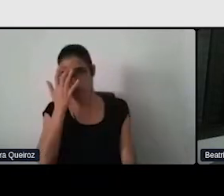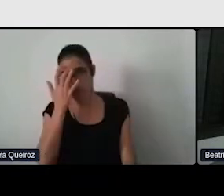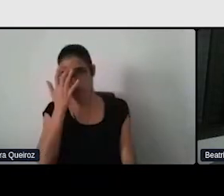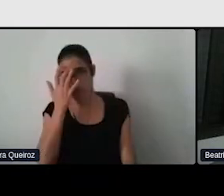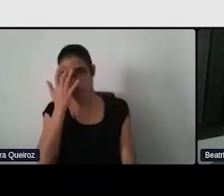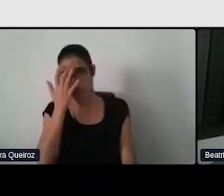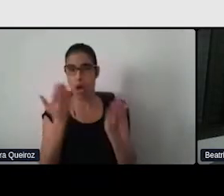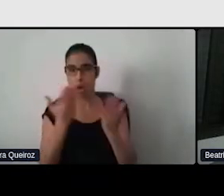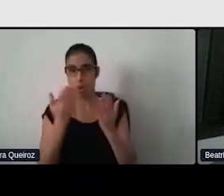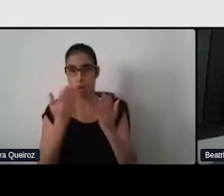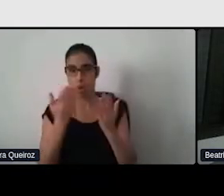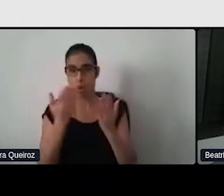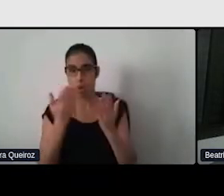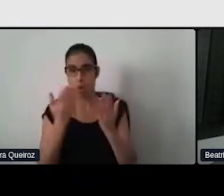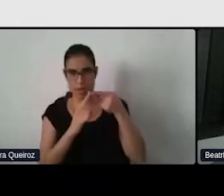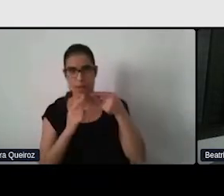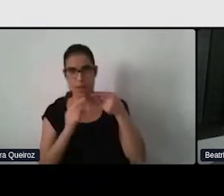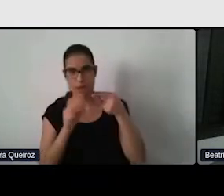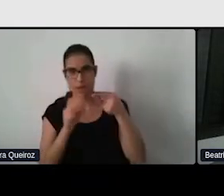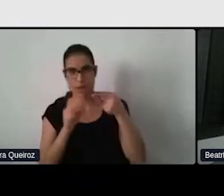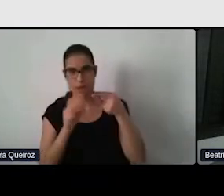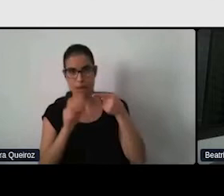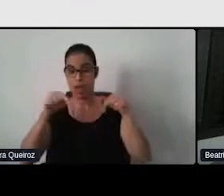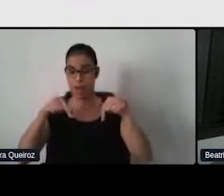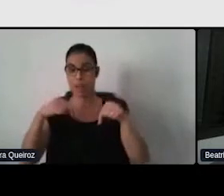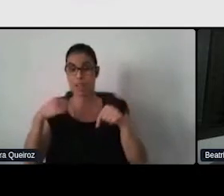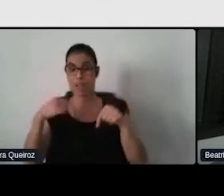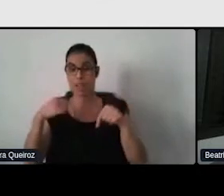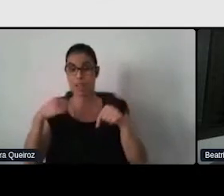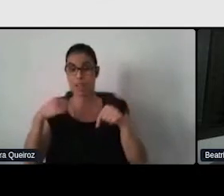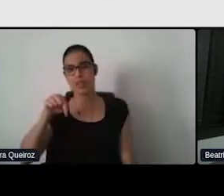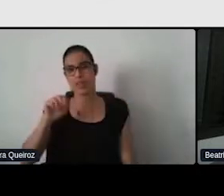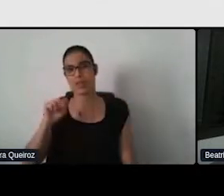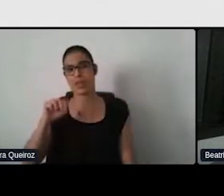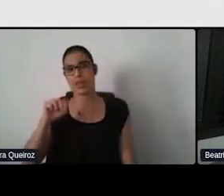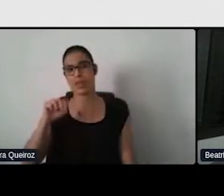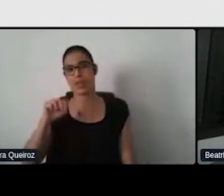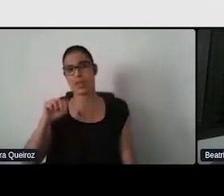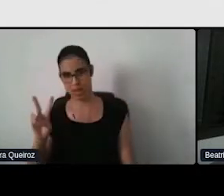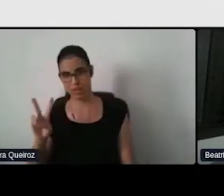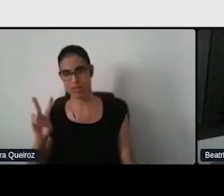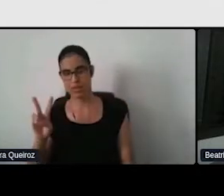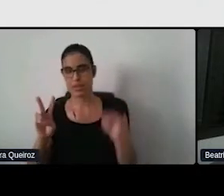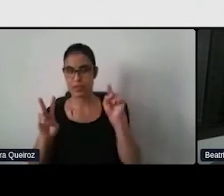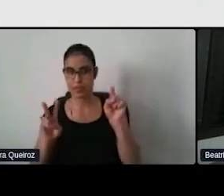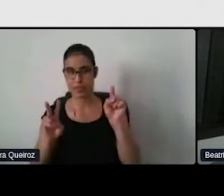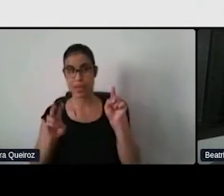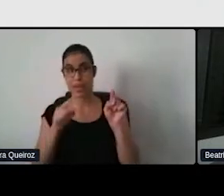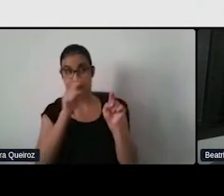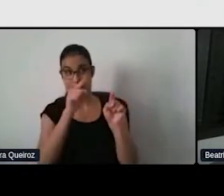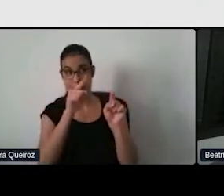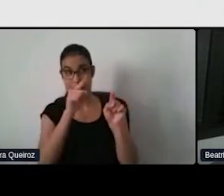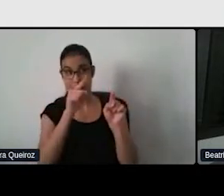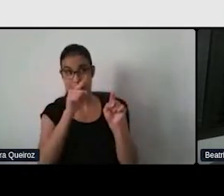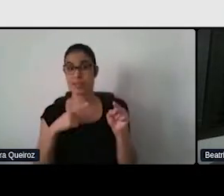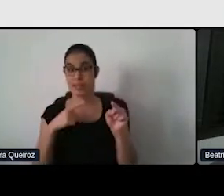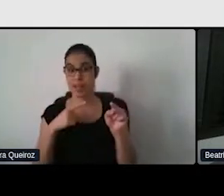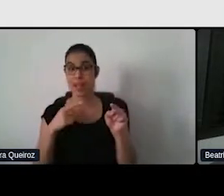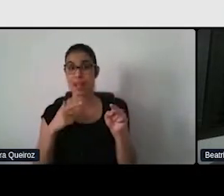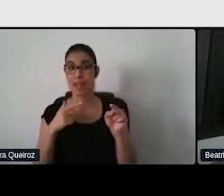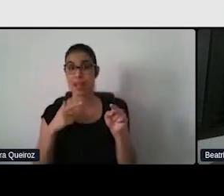BI, que é a ferramenta que a gente utiliza aqui na Ambev Tech. E o Power BI tem recursos de acessibilidade interno na